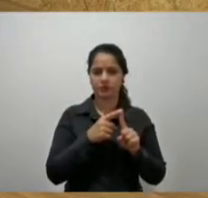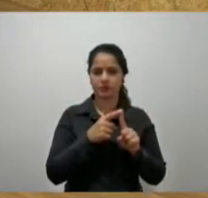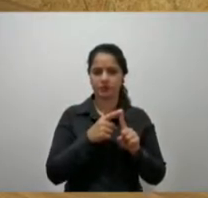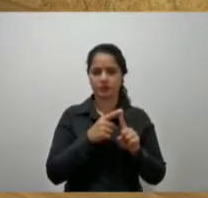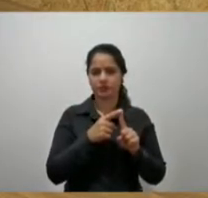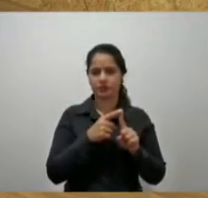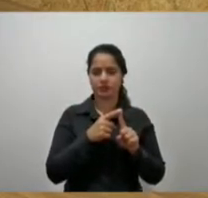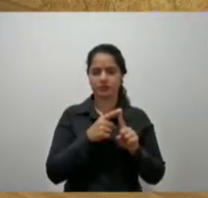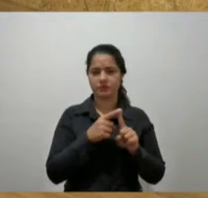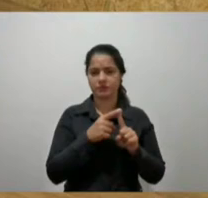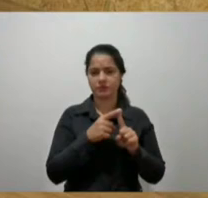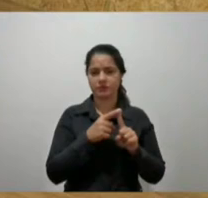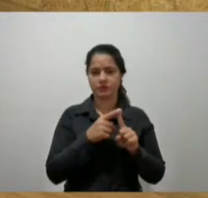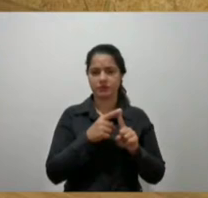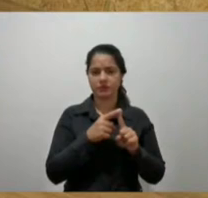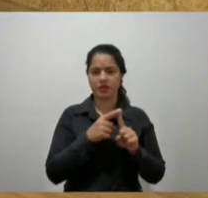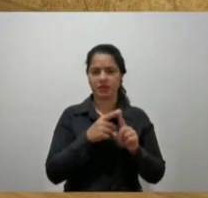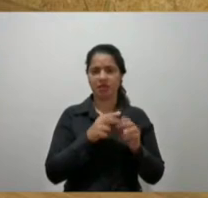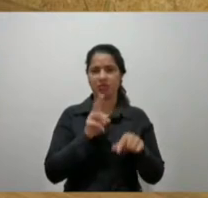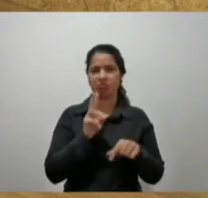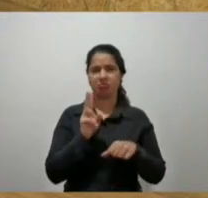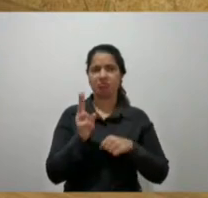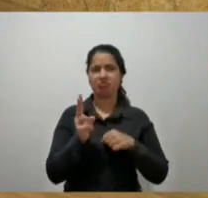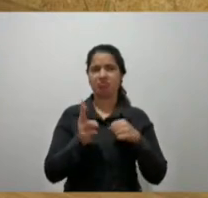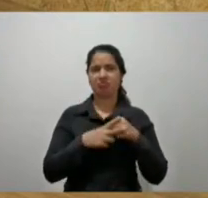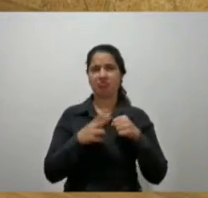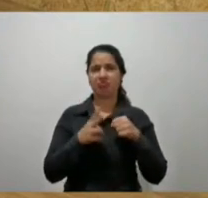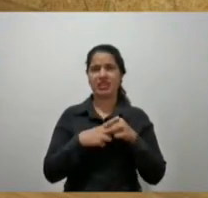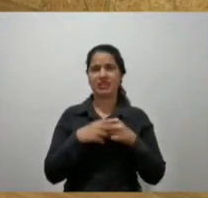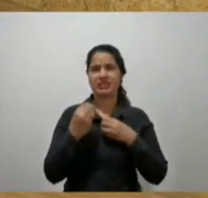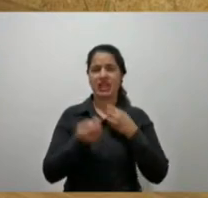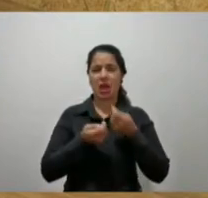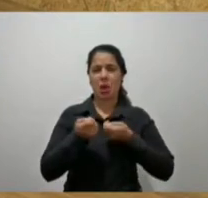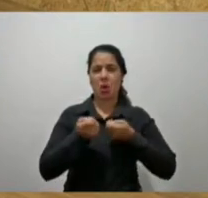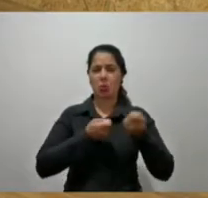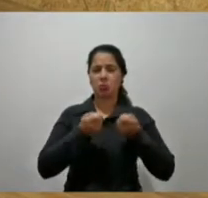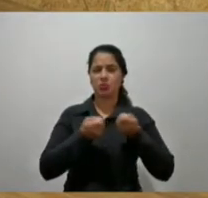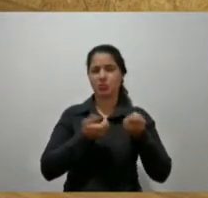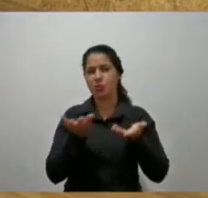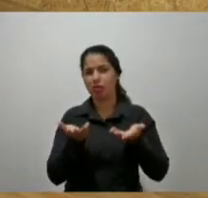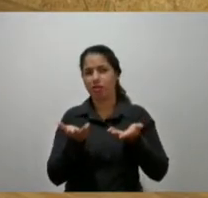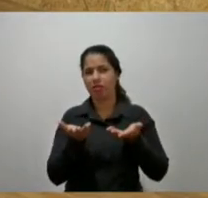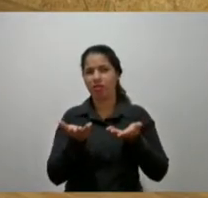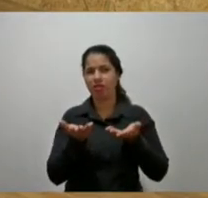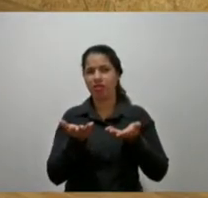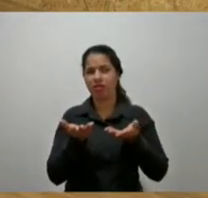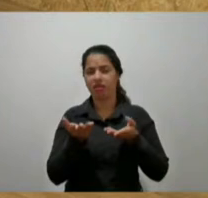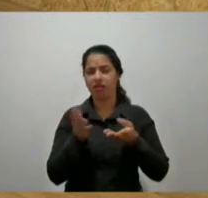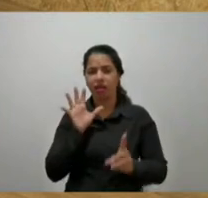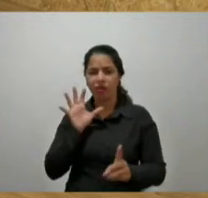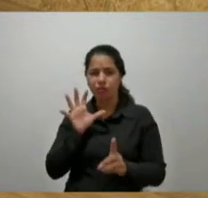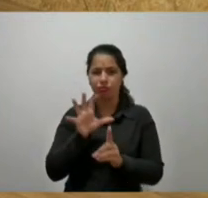não sei nem qual verbo, mas tentar controlar, não é controlar, mas ter um pouco mais de influência